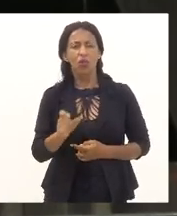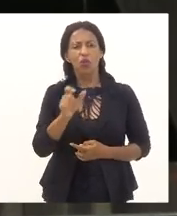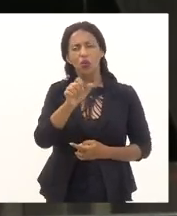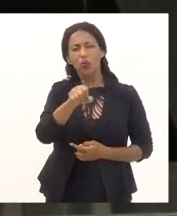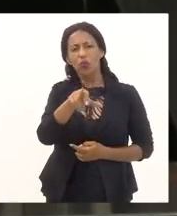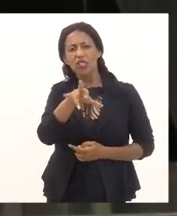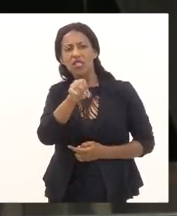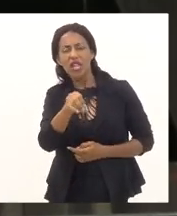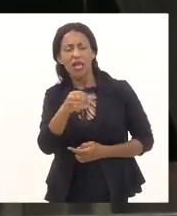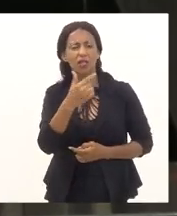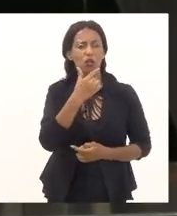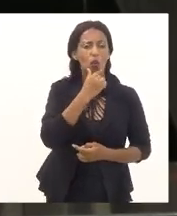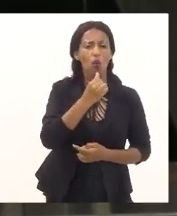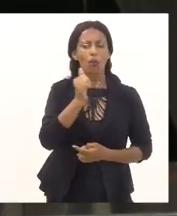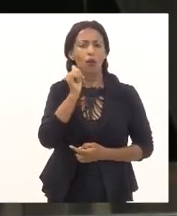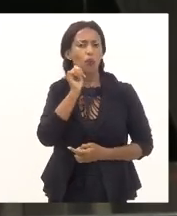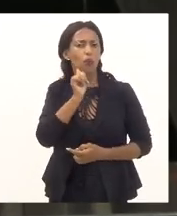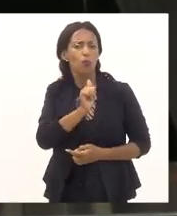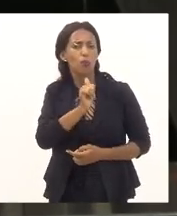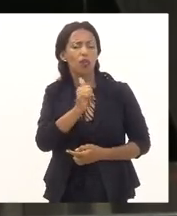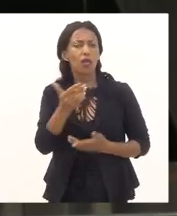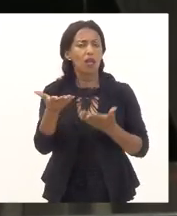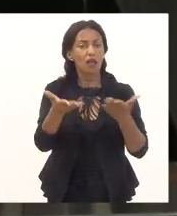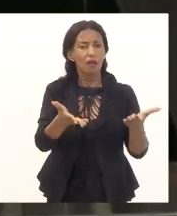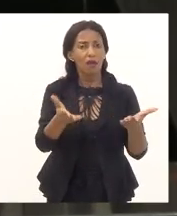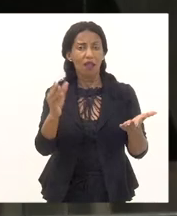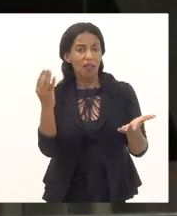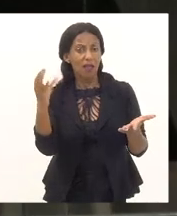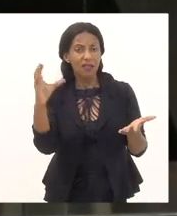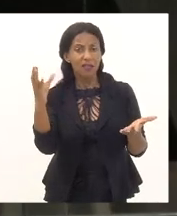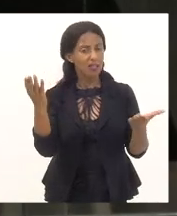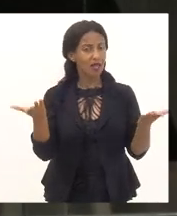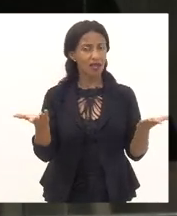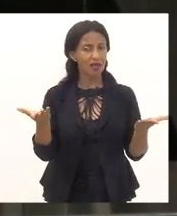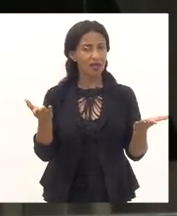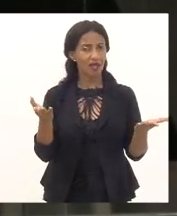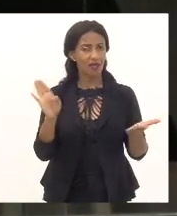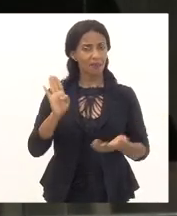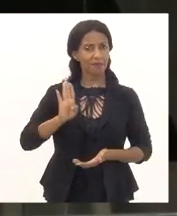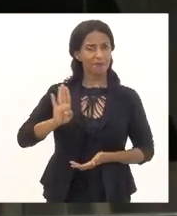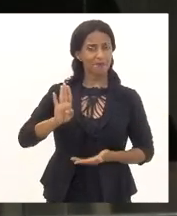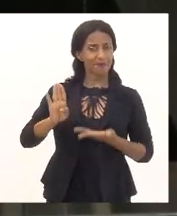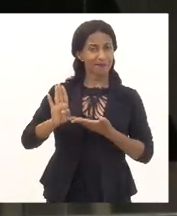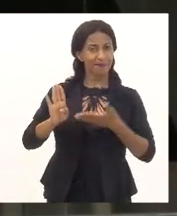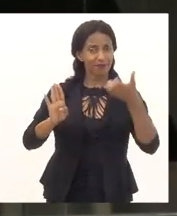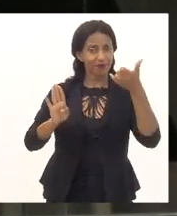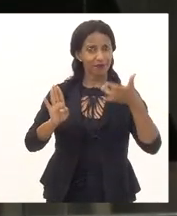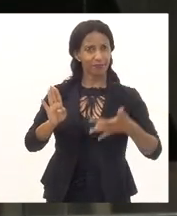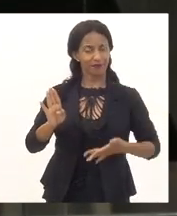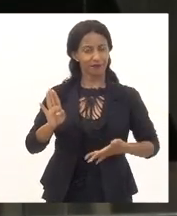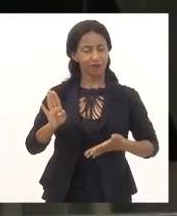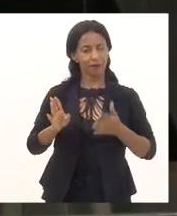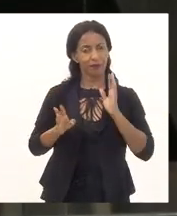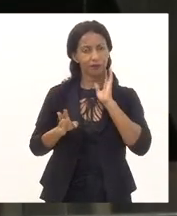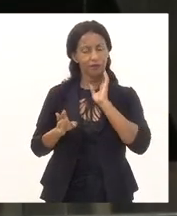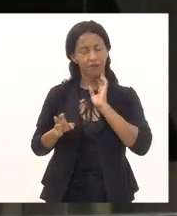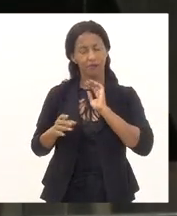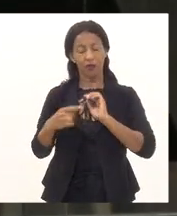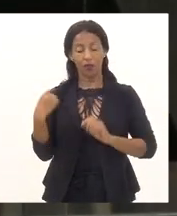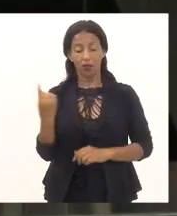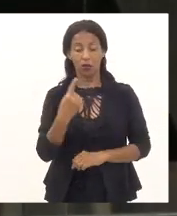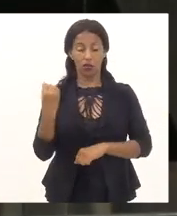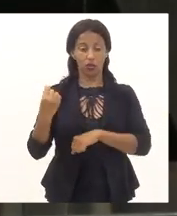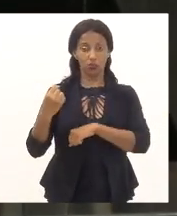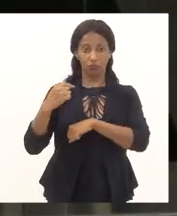quem nasce homem ou mulher, é a ciência, isso é uma questão biológica. Então, a gente está vivendo um